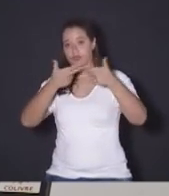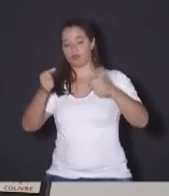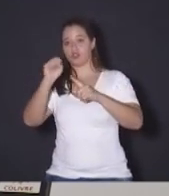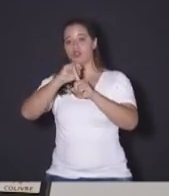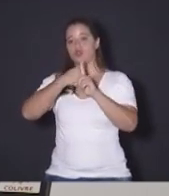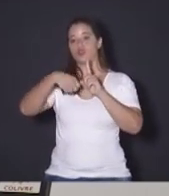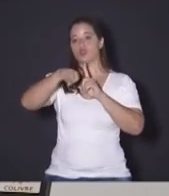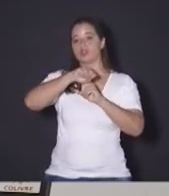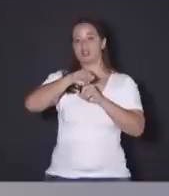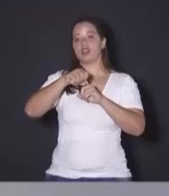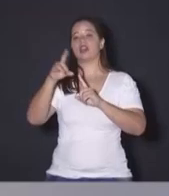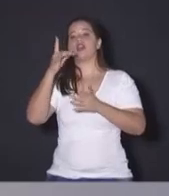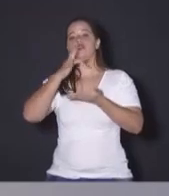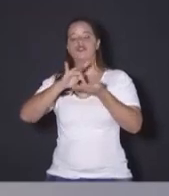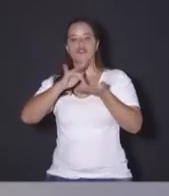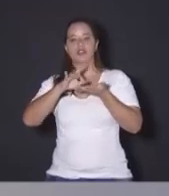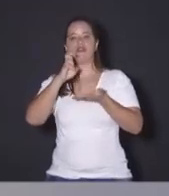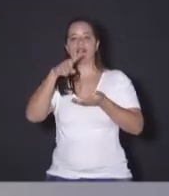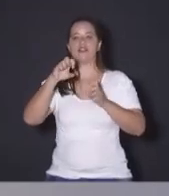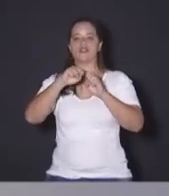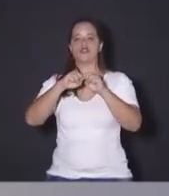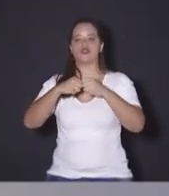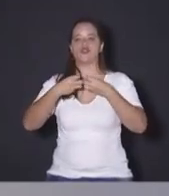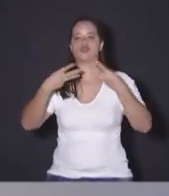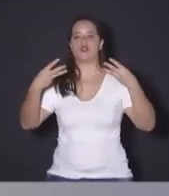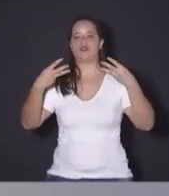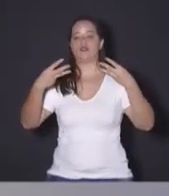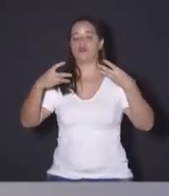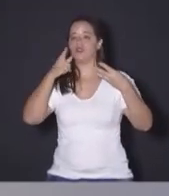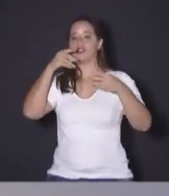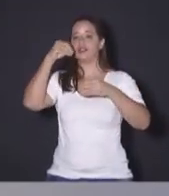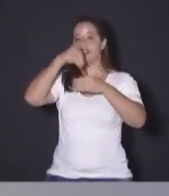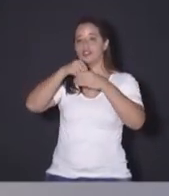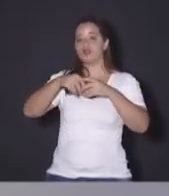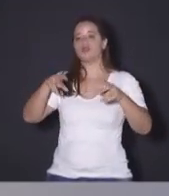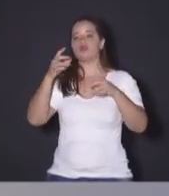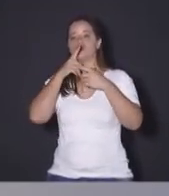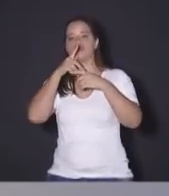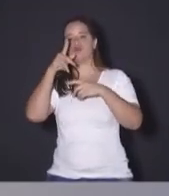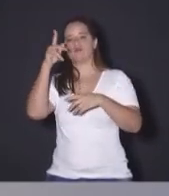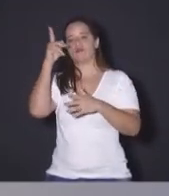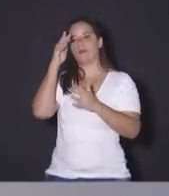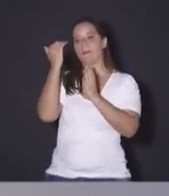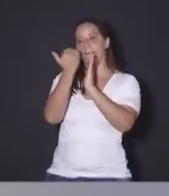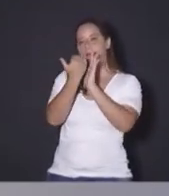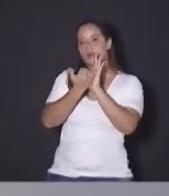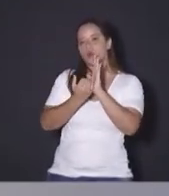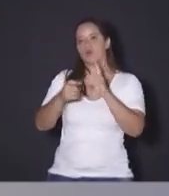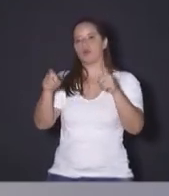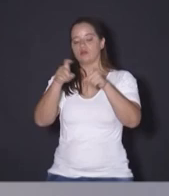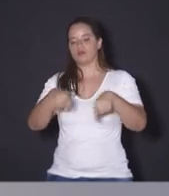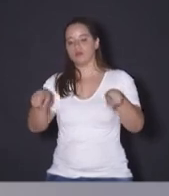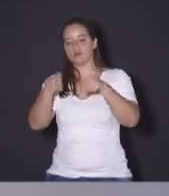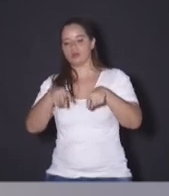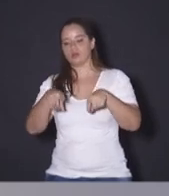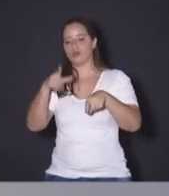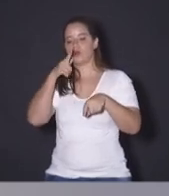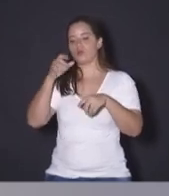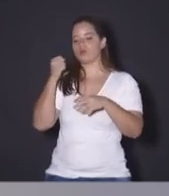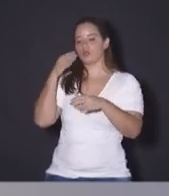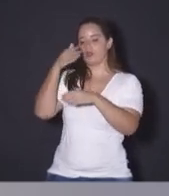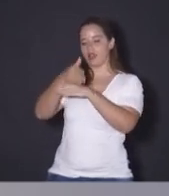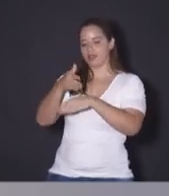são softwares basicamente como qualquer programa no seu computador sua moda escala de acesso é e o